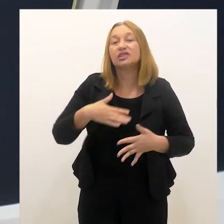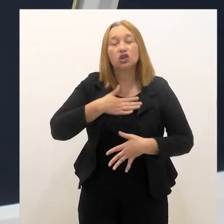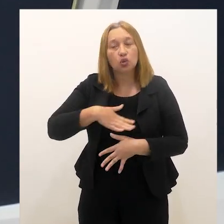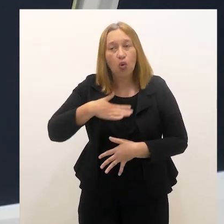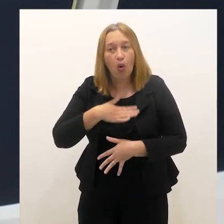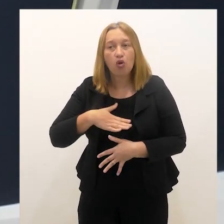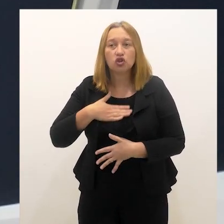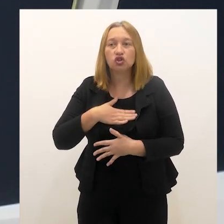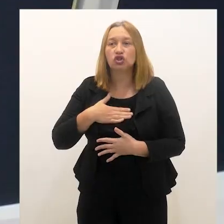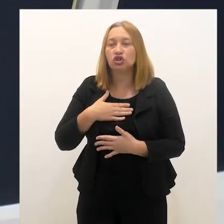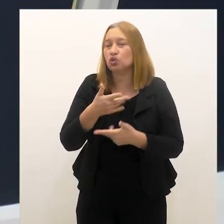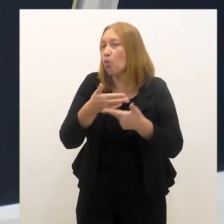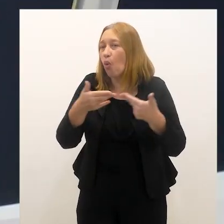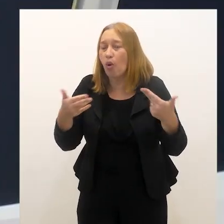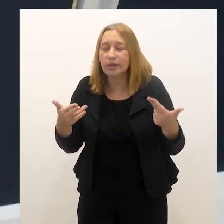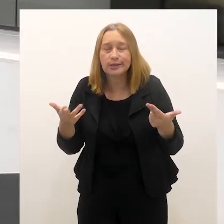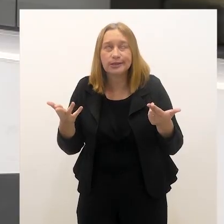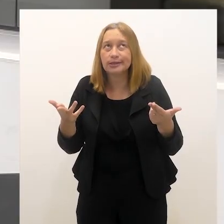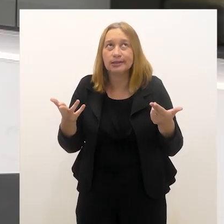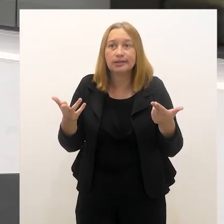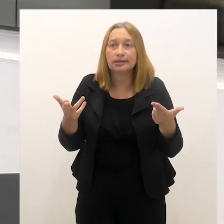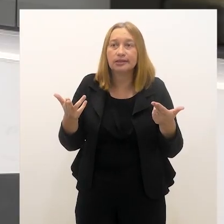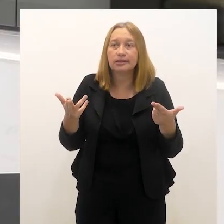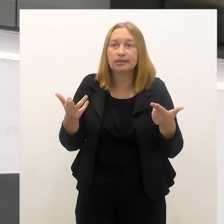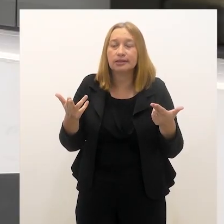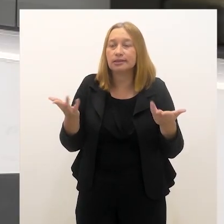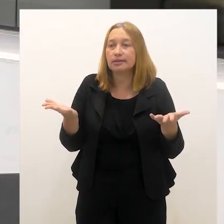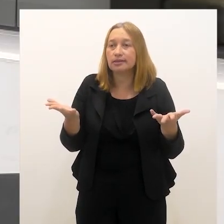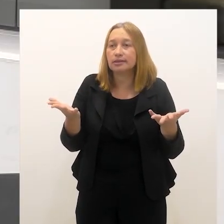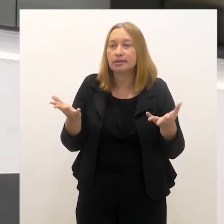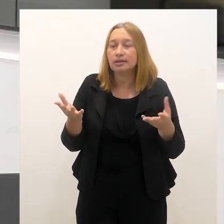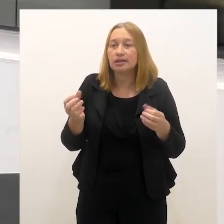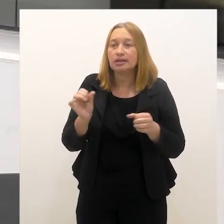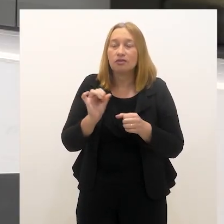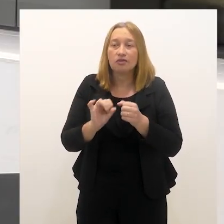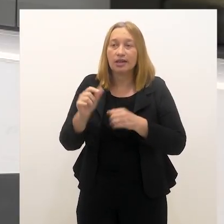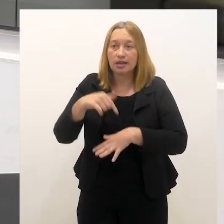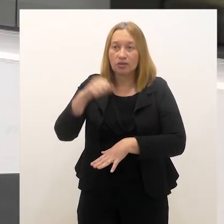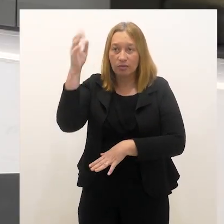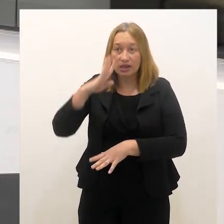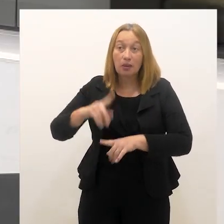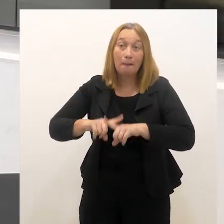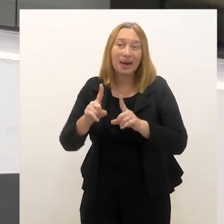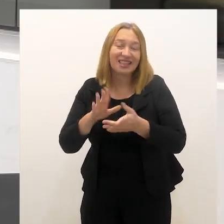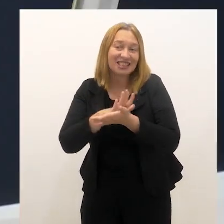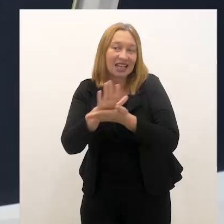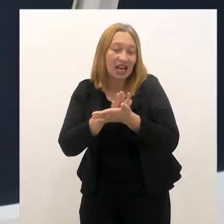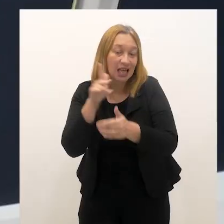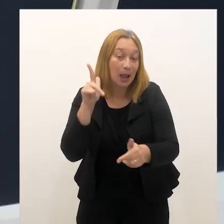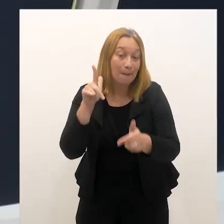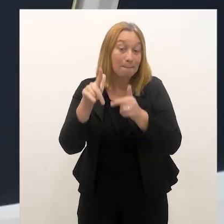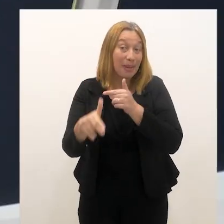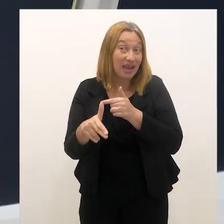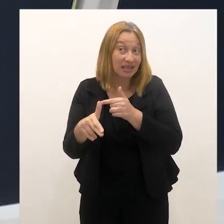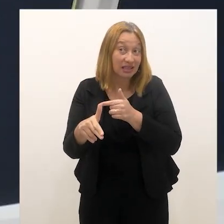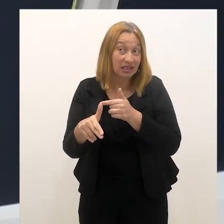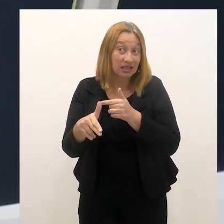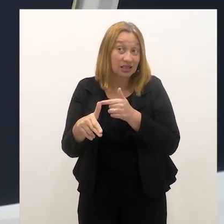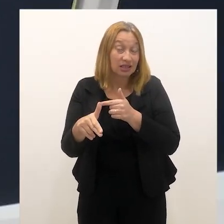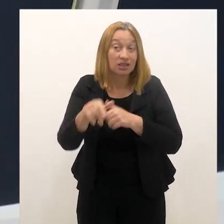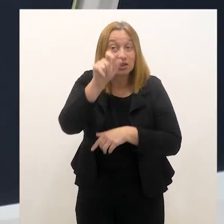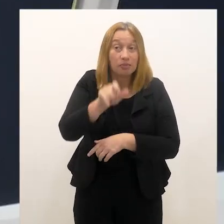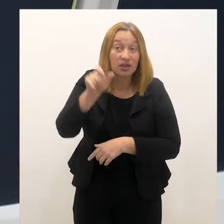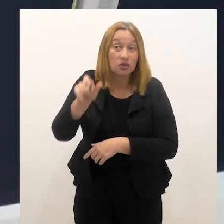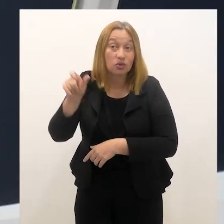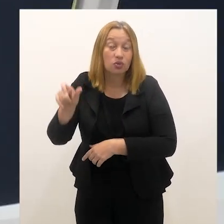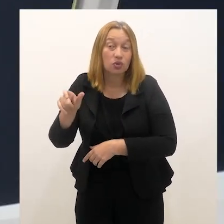E que gostam de coisas que são feitas aqui no Brasil, assim. Mas nada impede